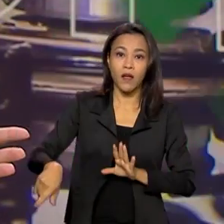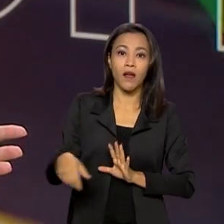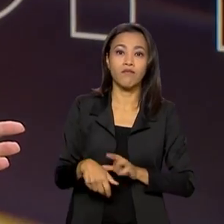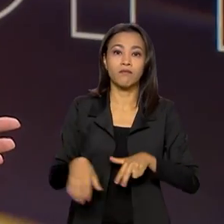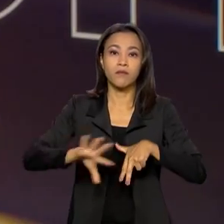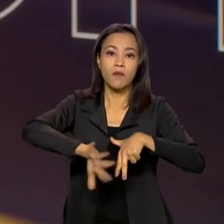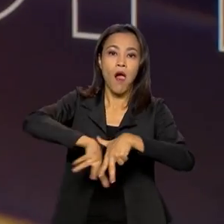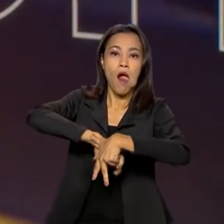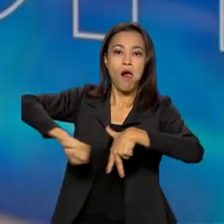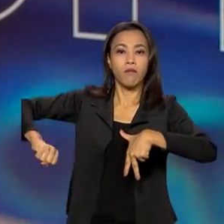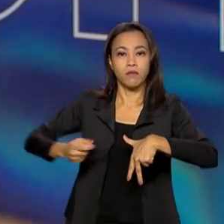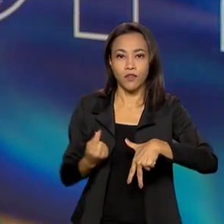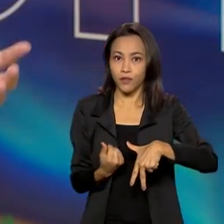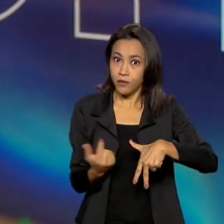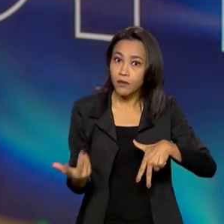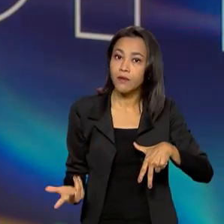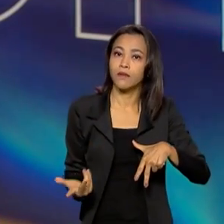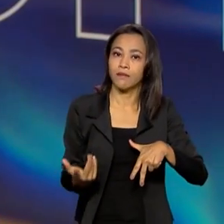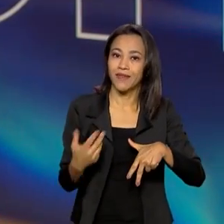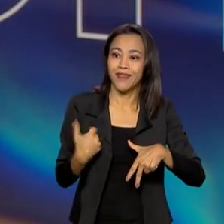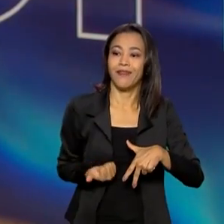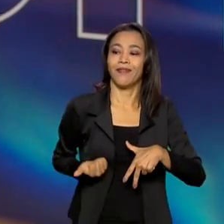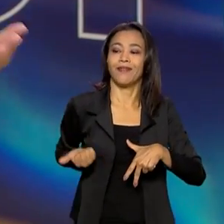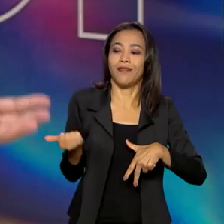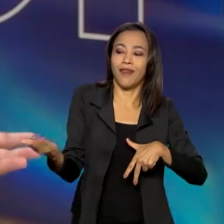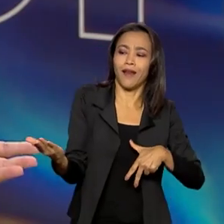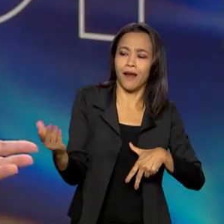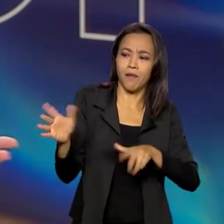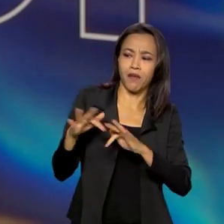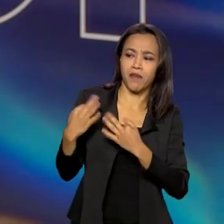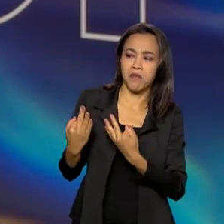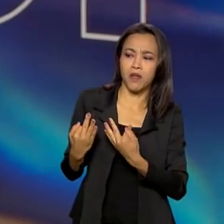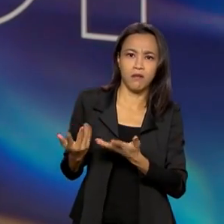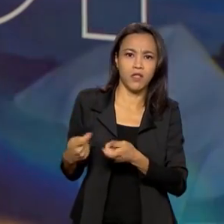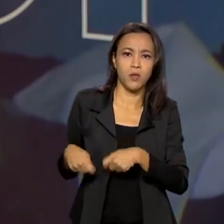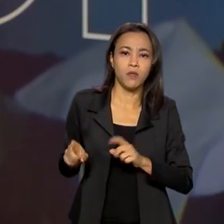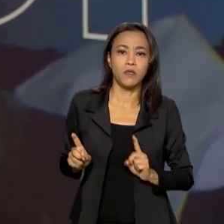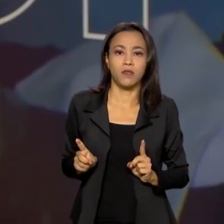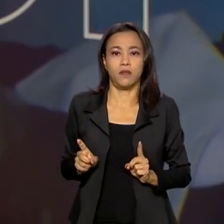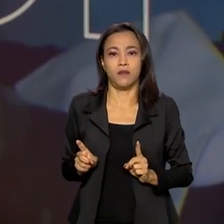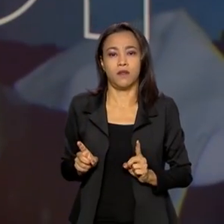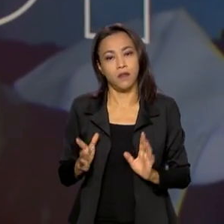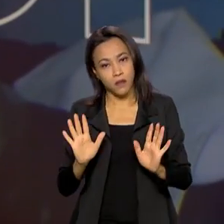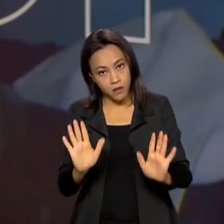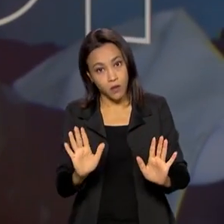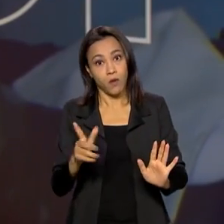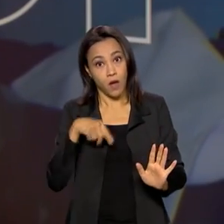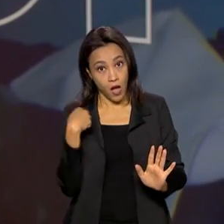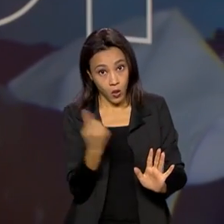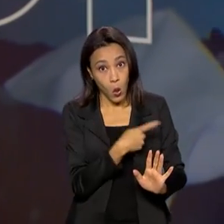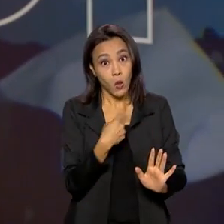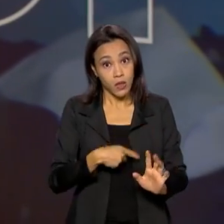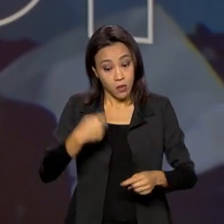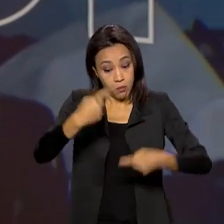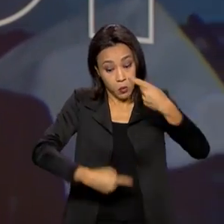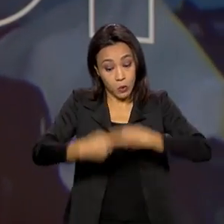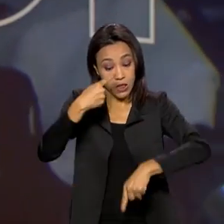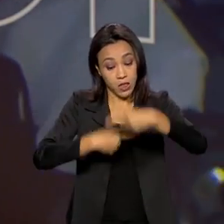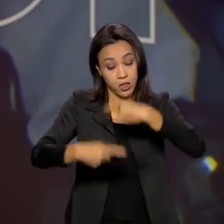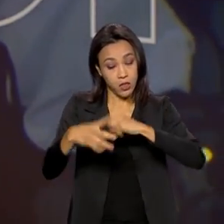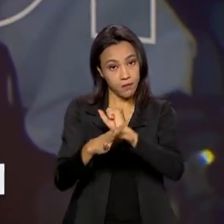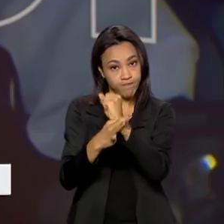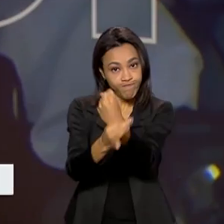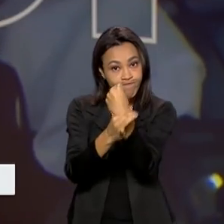recurso público né sendo entregue às pessoas que não precisam então nós estamos com uma política bastante forte né